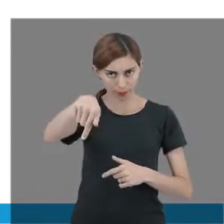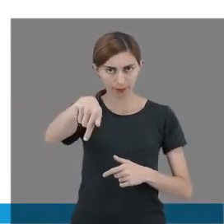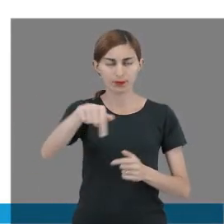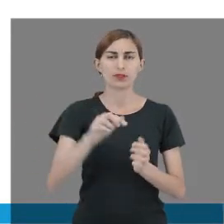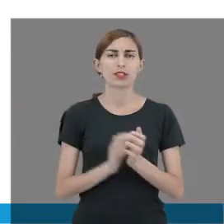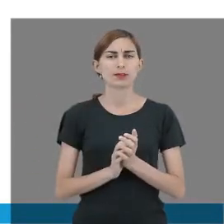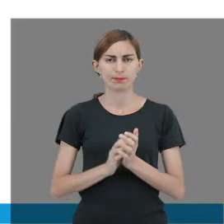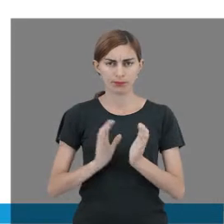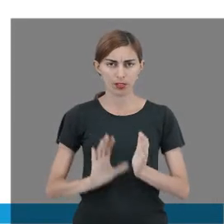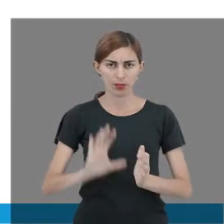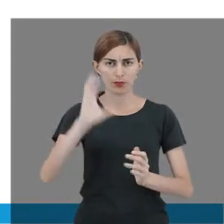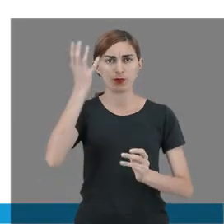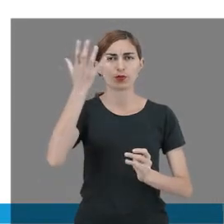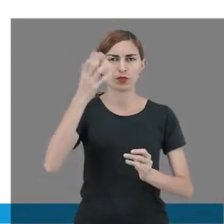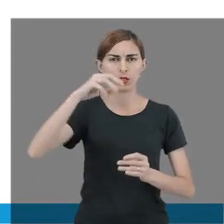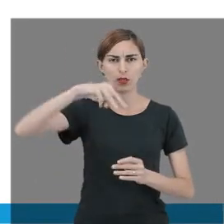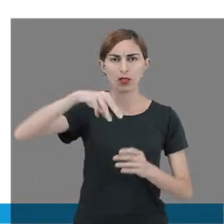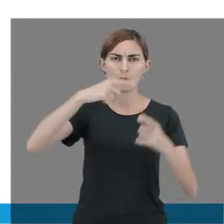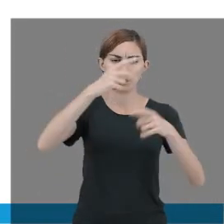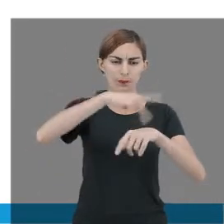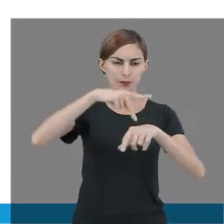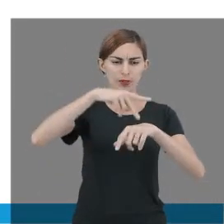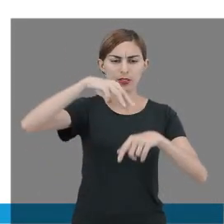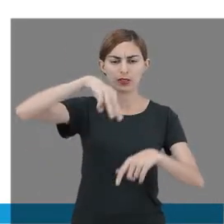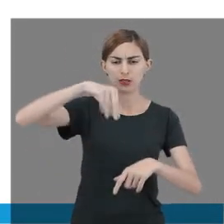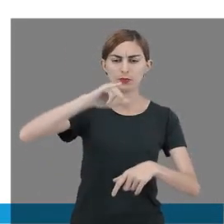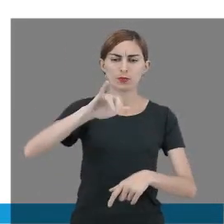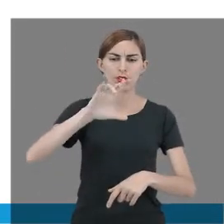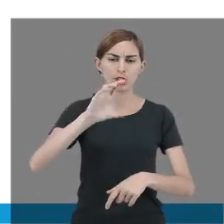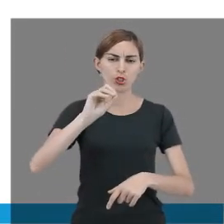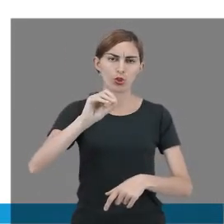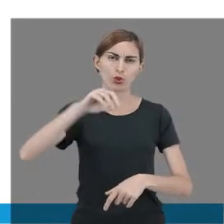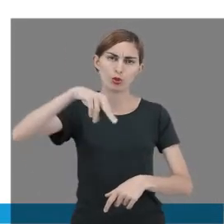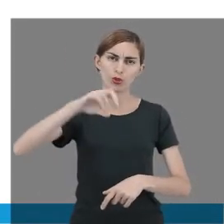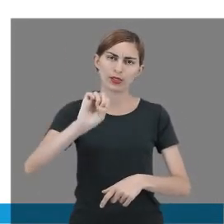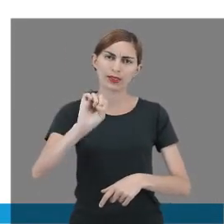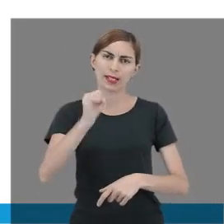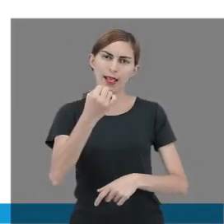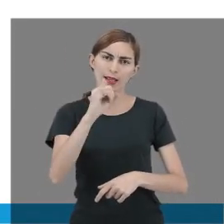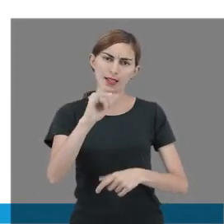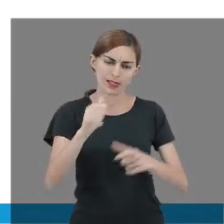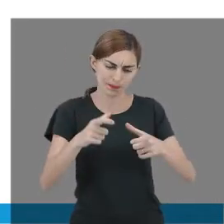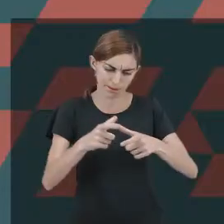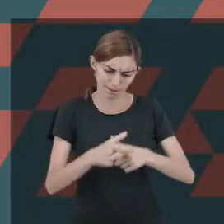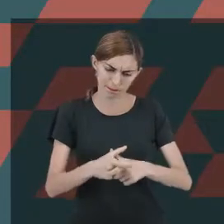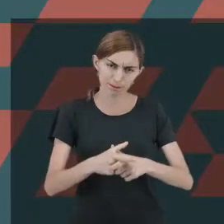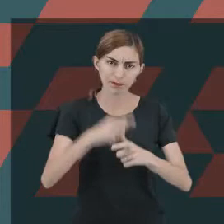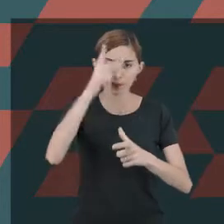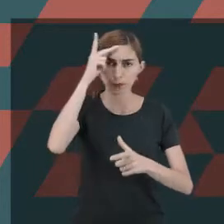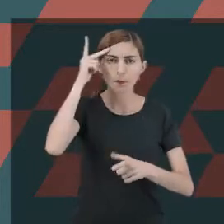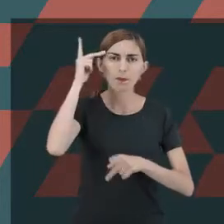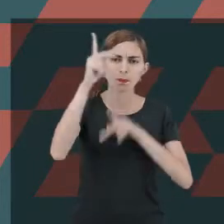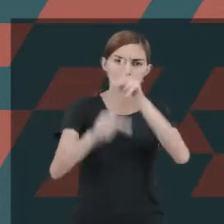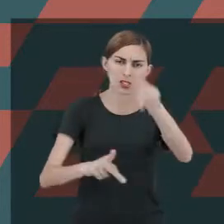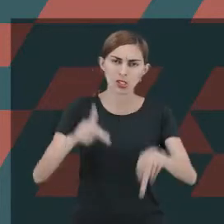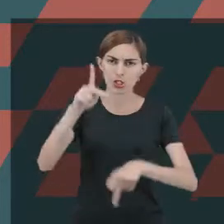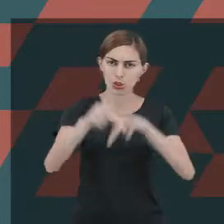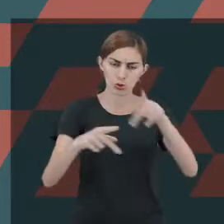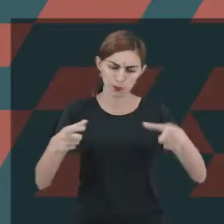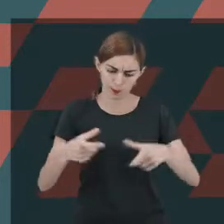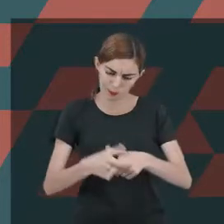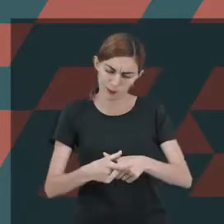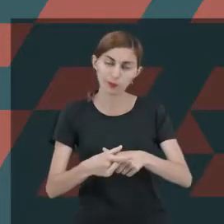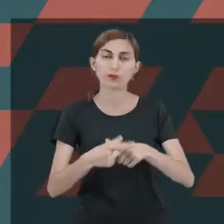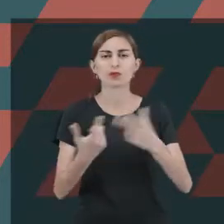que isso ocorreu na Micronésia, onde era uma região pequena, com poucos habitantes, mas nesse caso